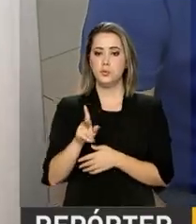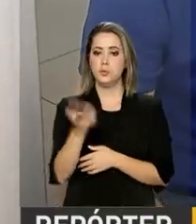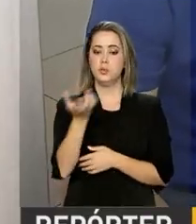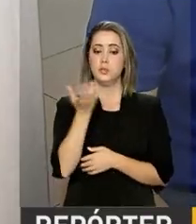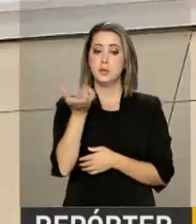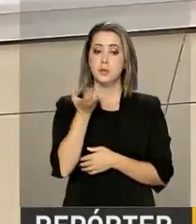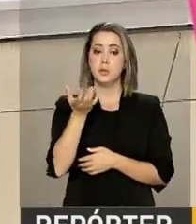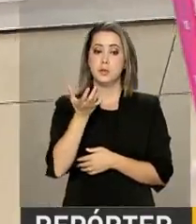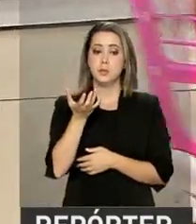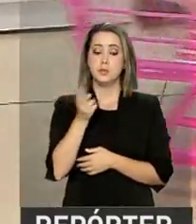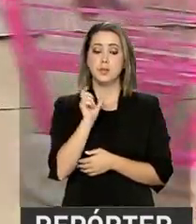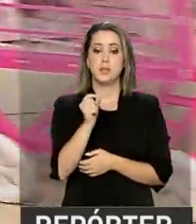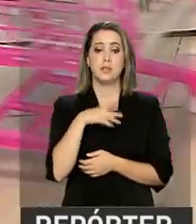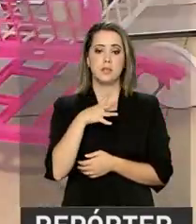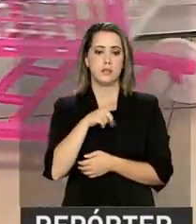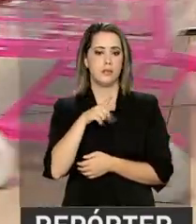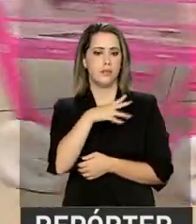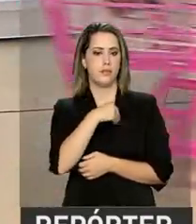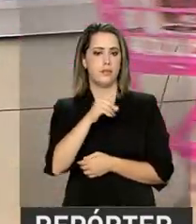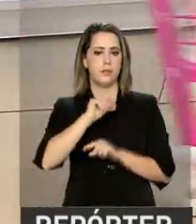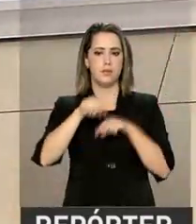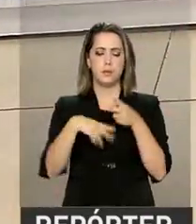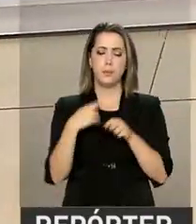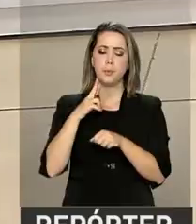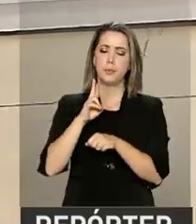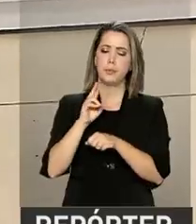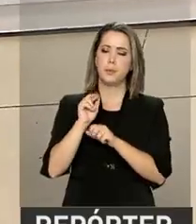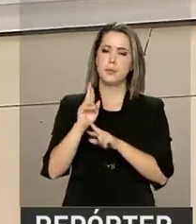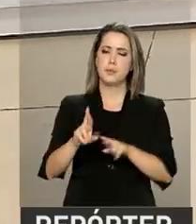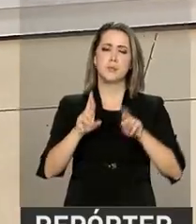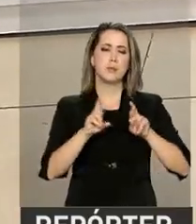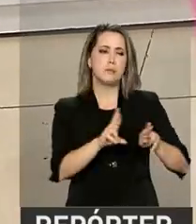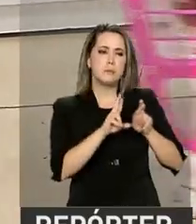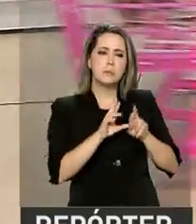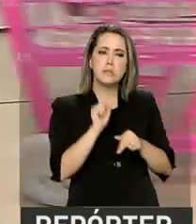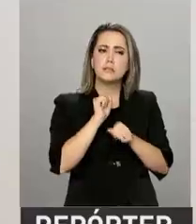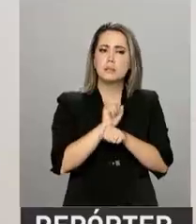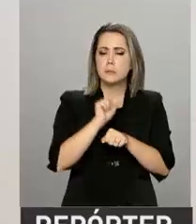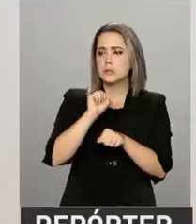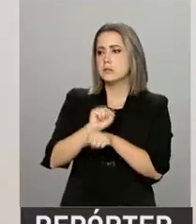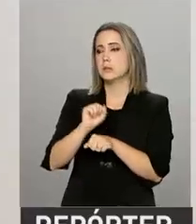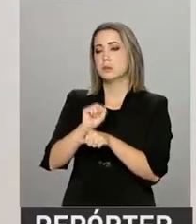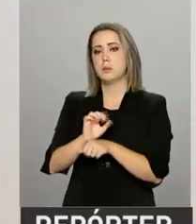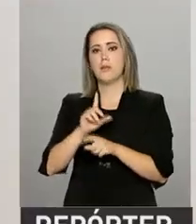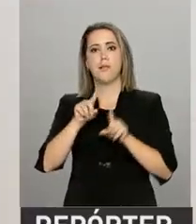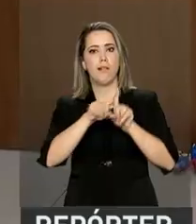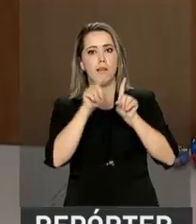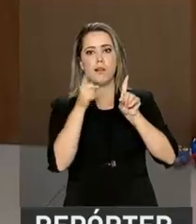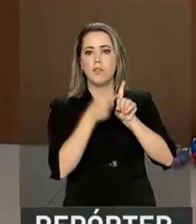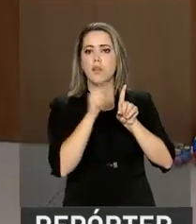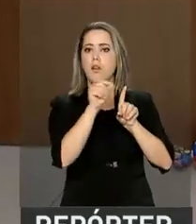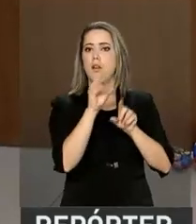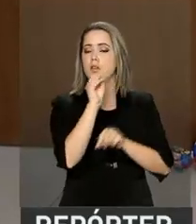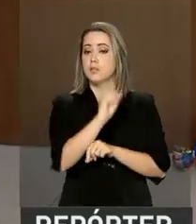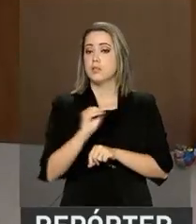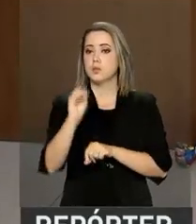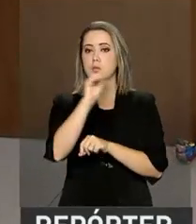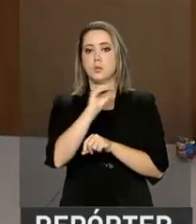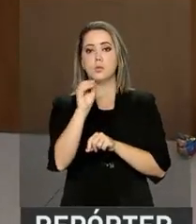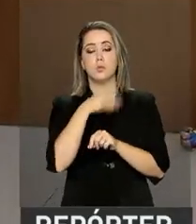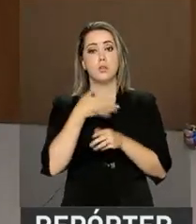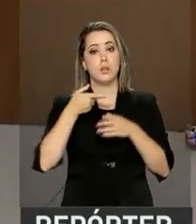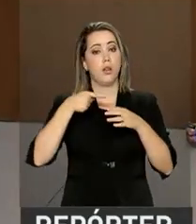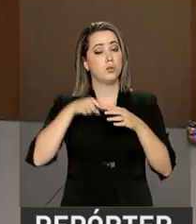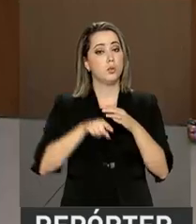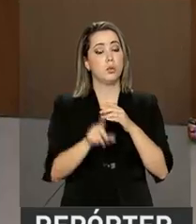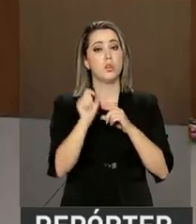ter filhos e, depois de um longo período de espera pela gravidez por meio natural, a empresária fez um tratamento de